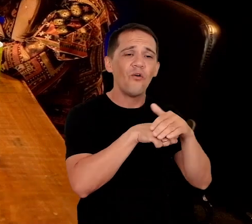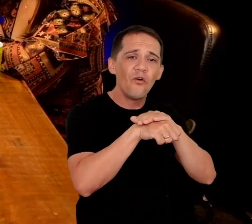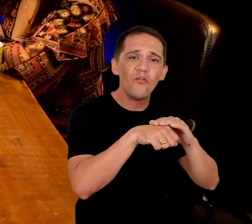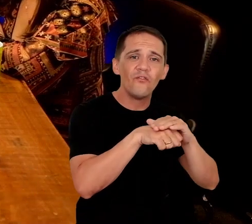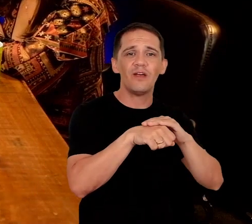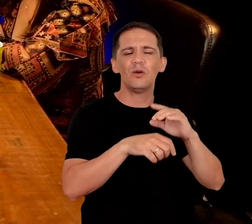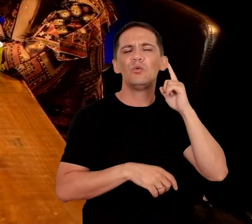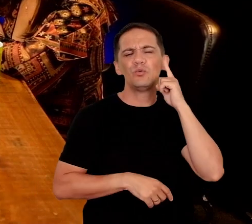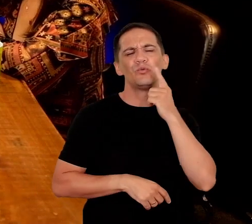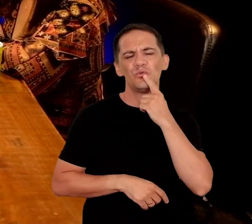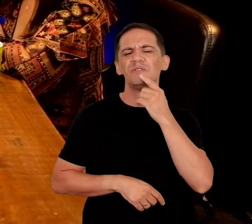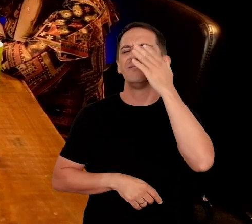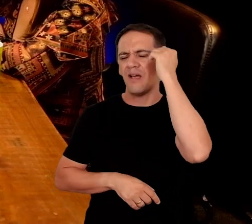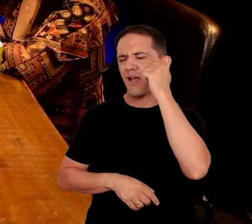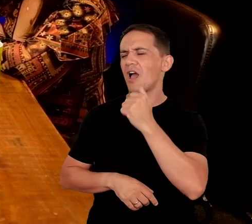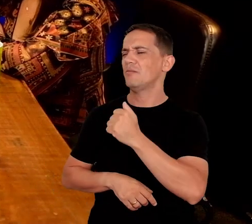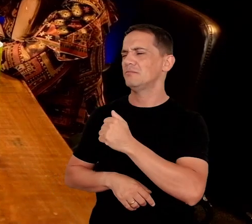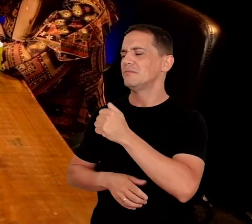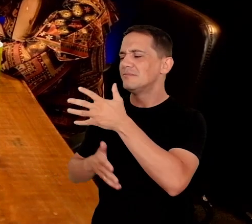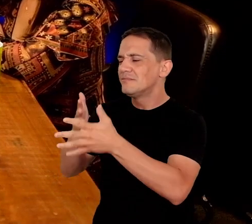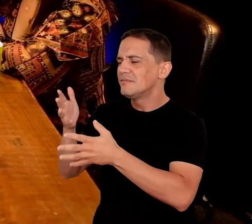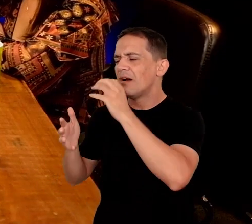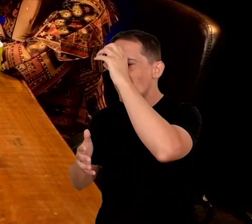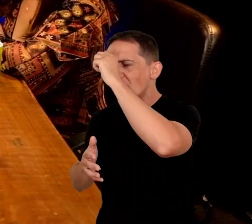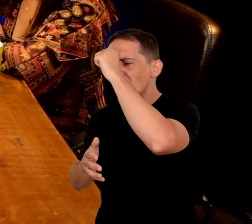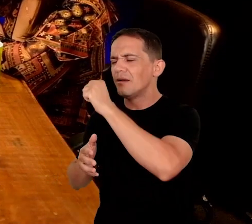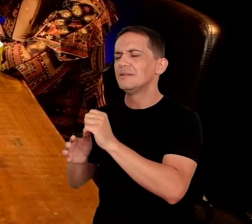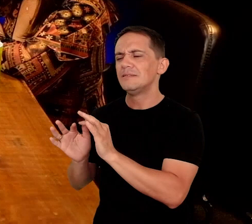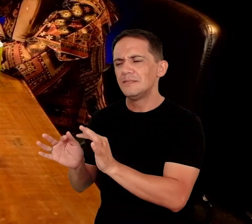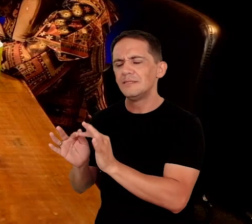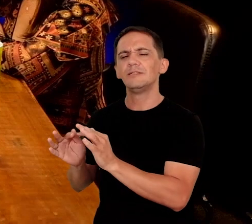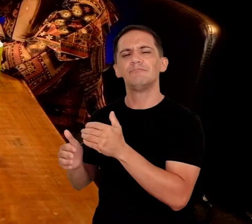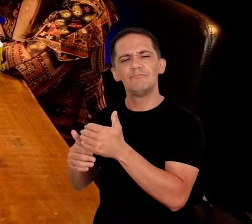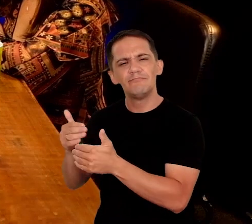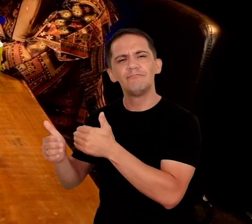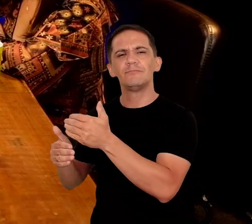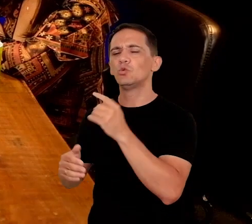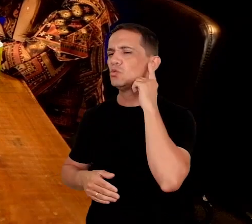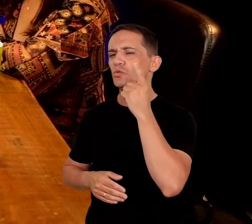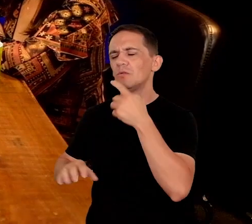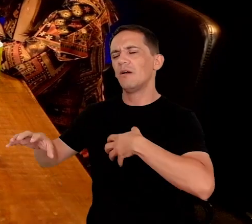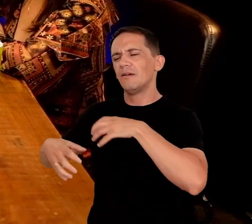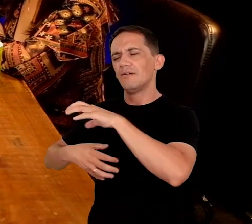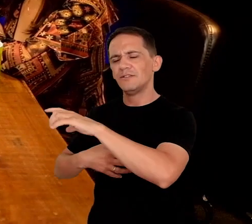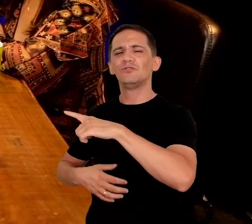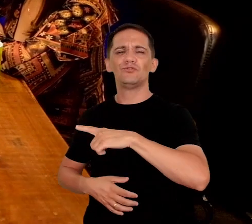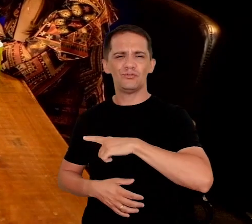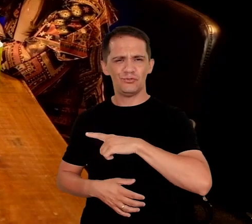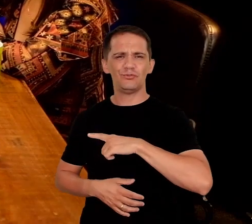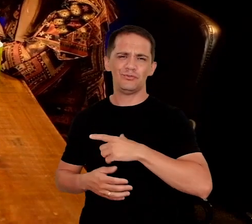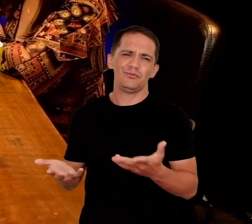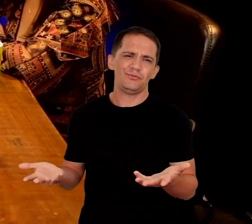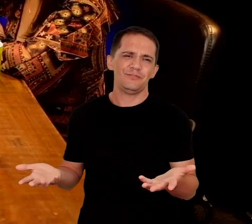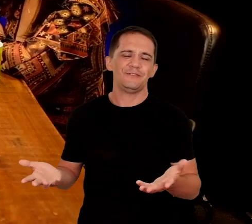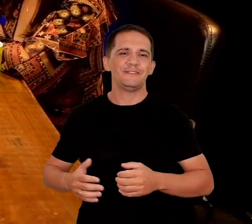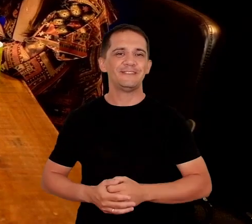sabe que a pessoa que tu não sabe. Né? Todos que conhecem Libras, os surdos conhecem. É uma comunidade. Já sabe, esse aí eu não ele já conheço, sabe, ele não aham.